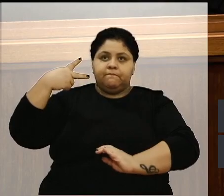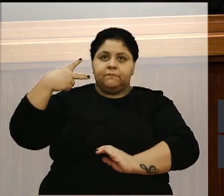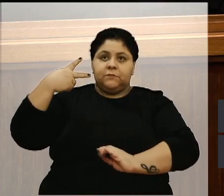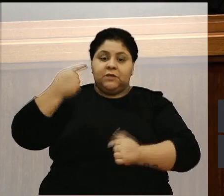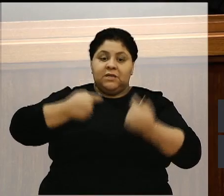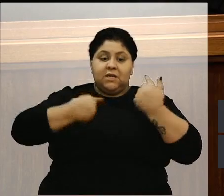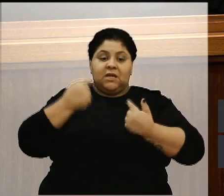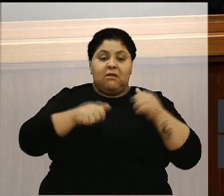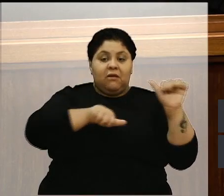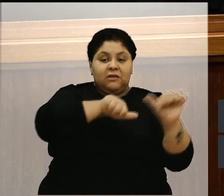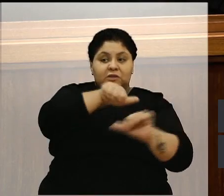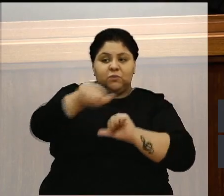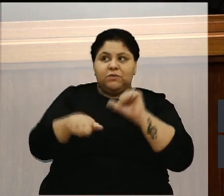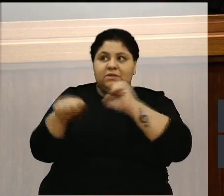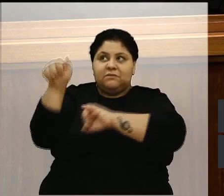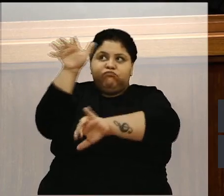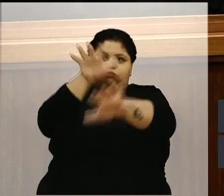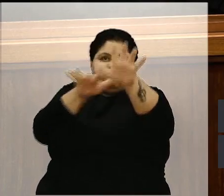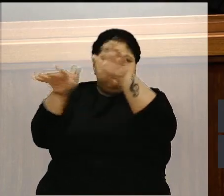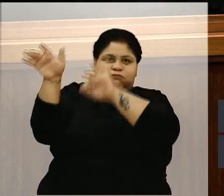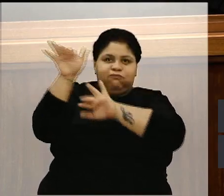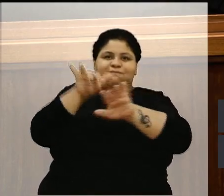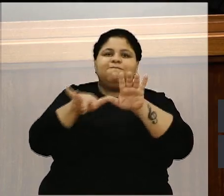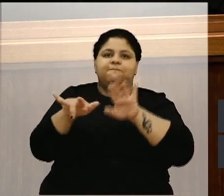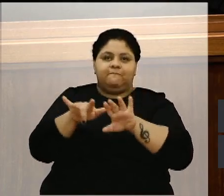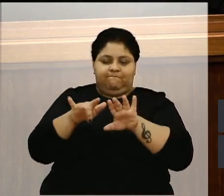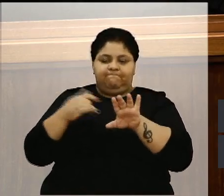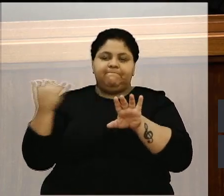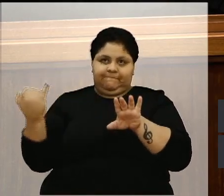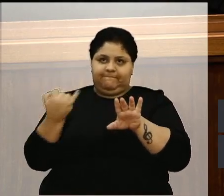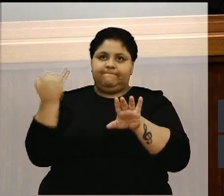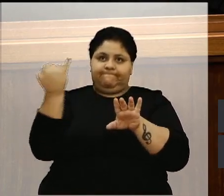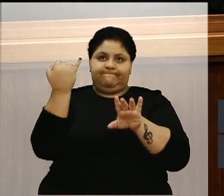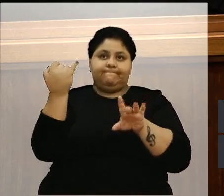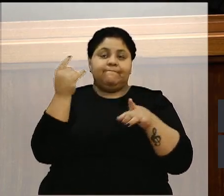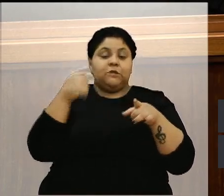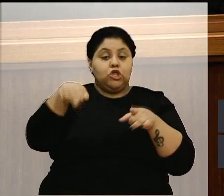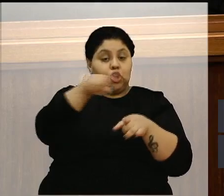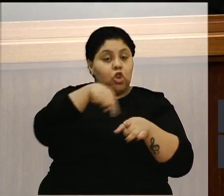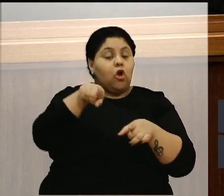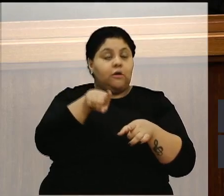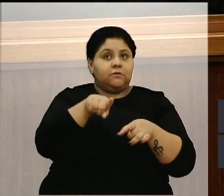discutir as mudanças climáticas é algo muito importante, pois nós,